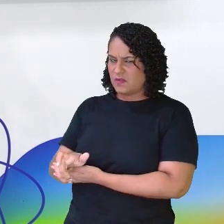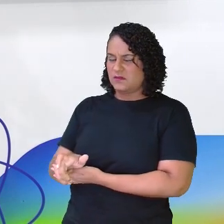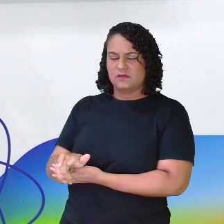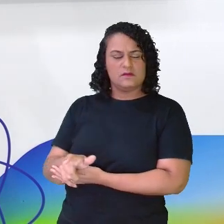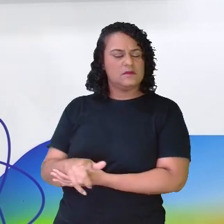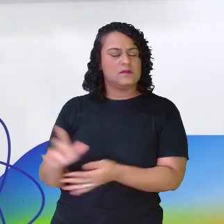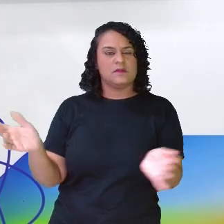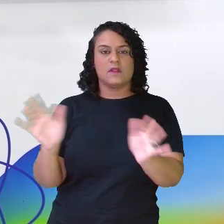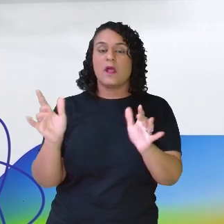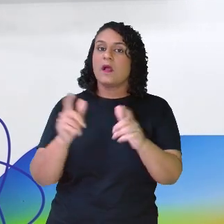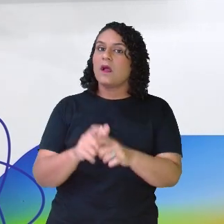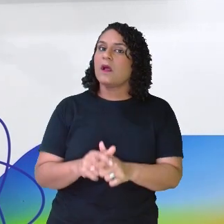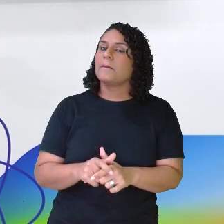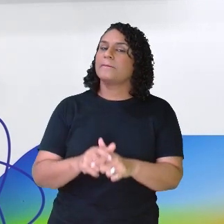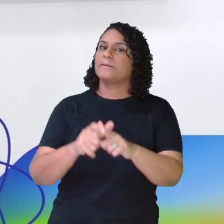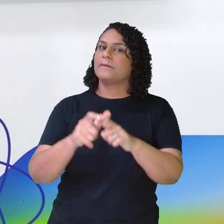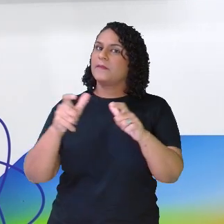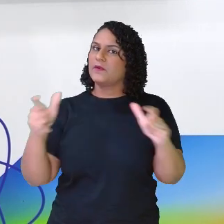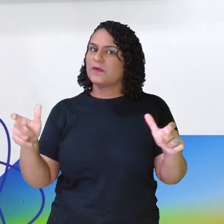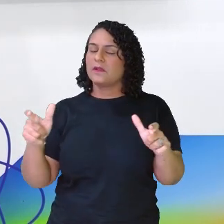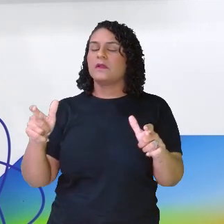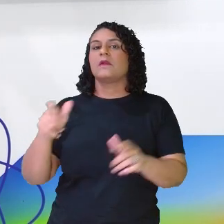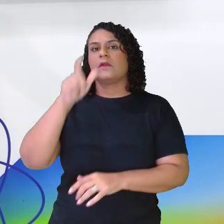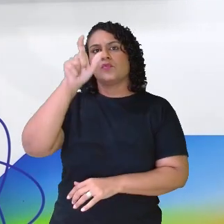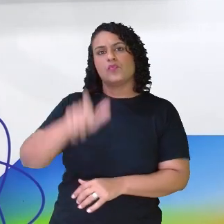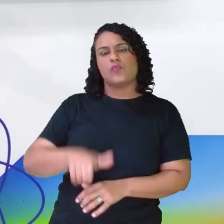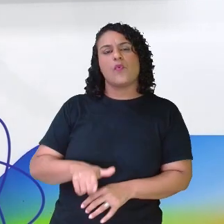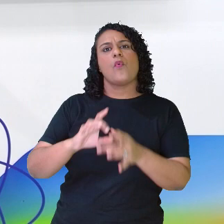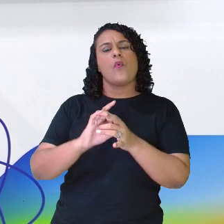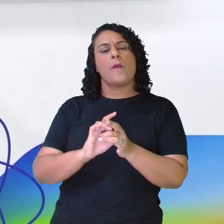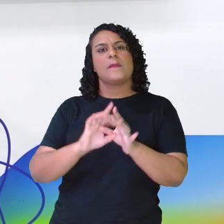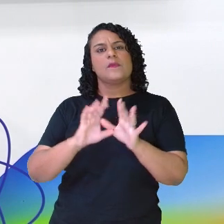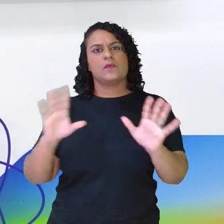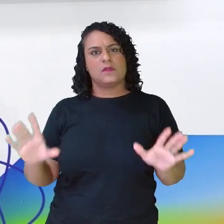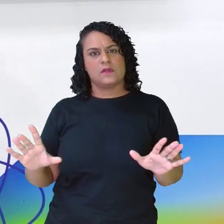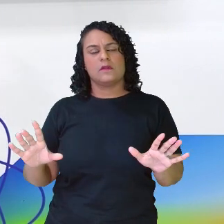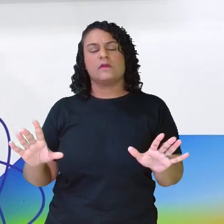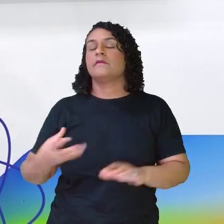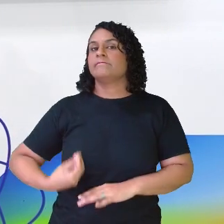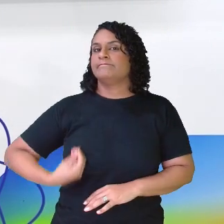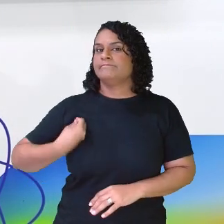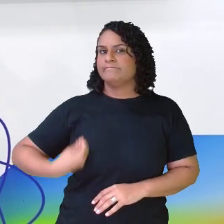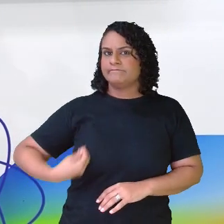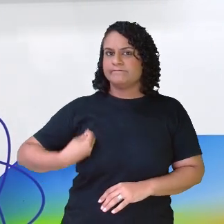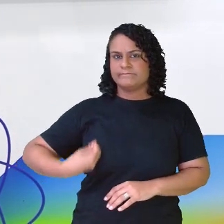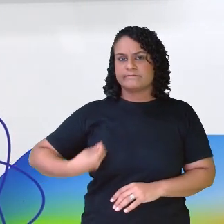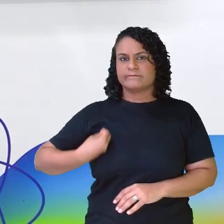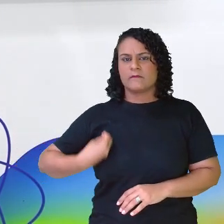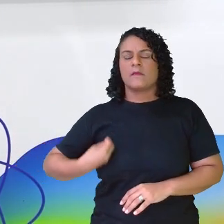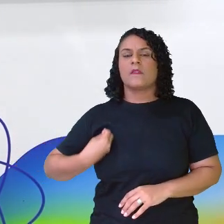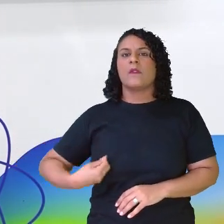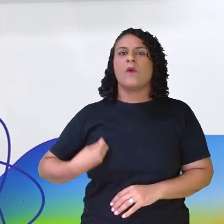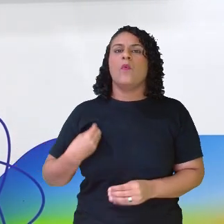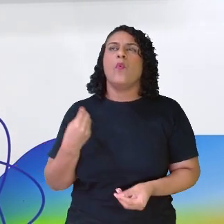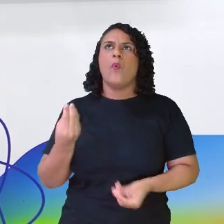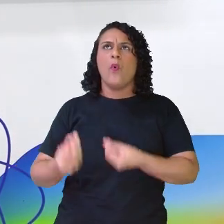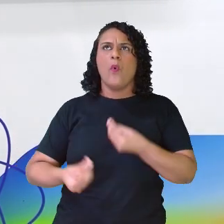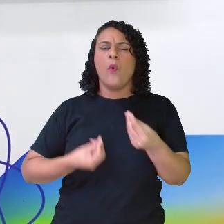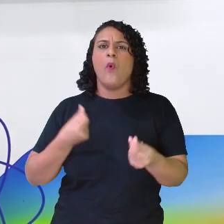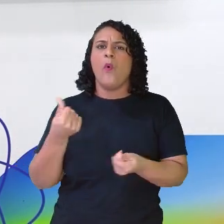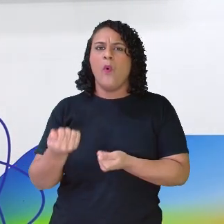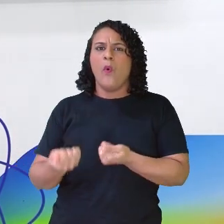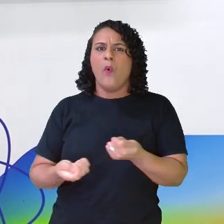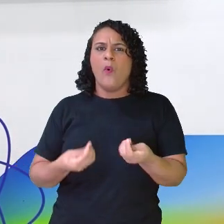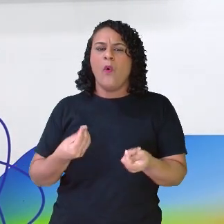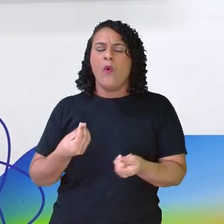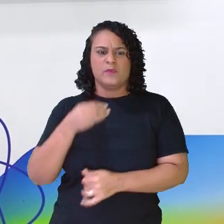A grande maioria dos homens livres, a grande maioria das pessoas vive ali, né, dentro de uma proposta,